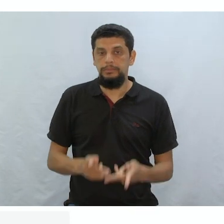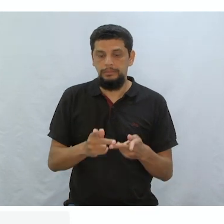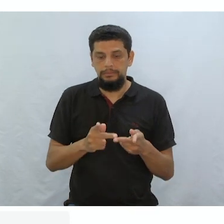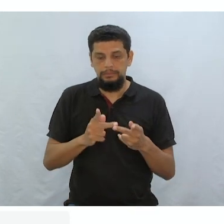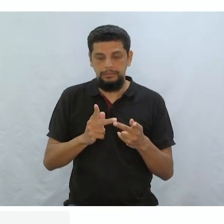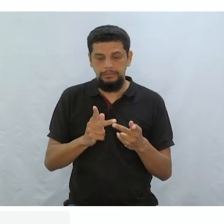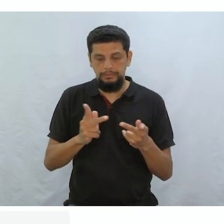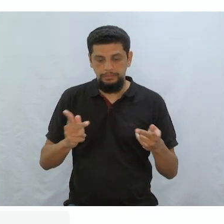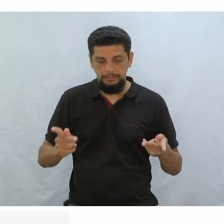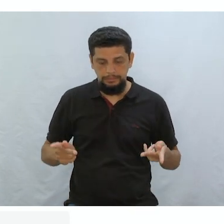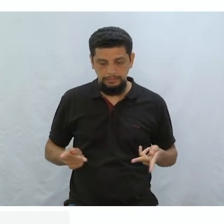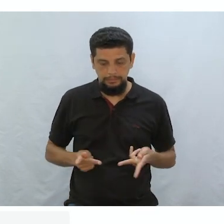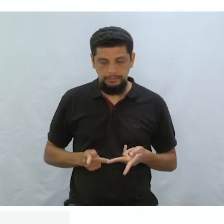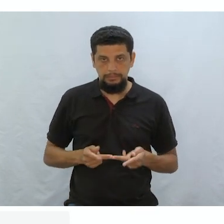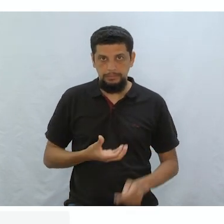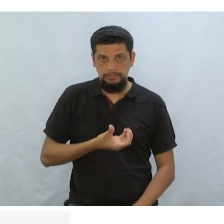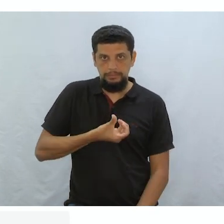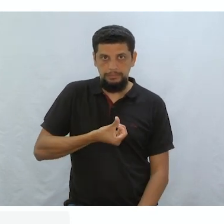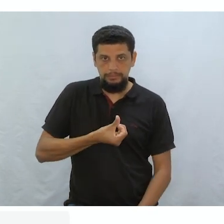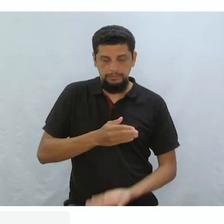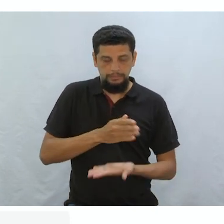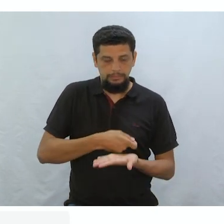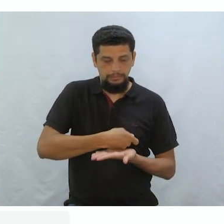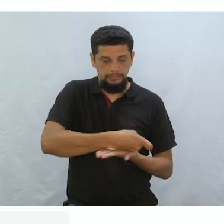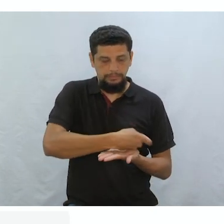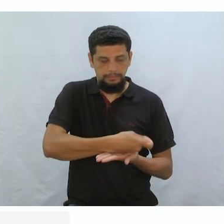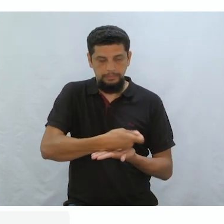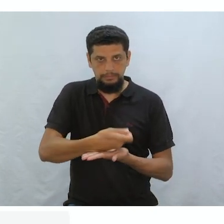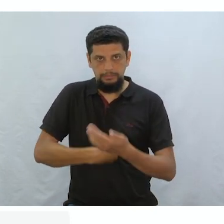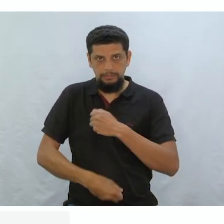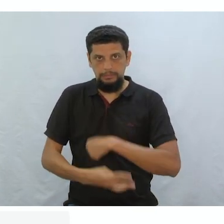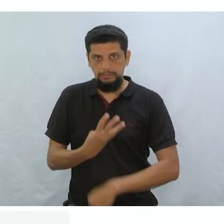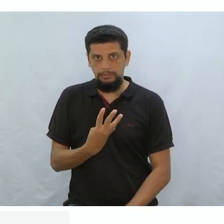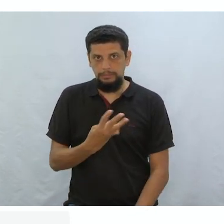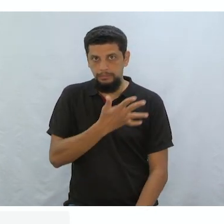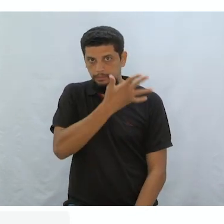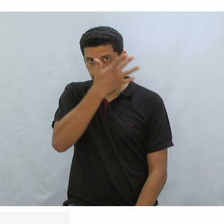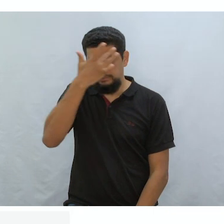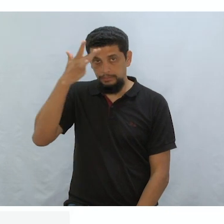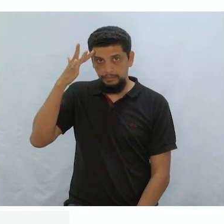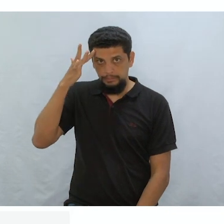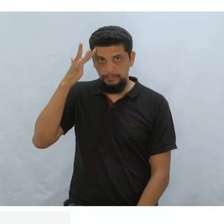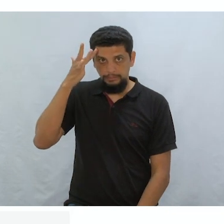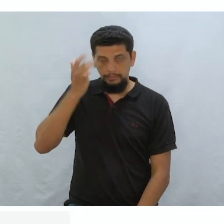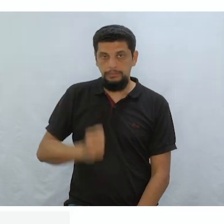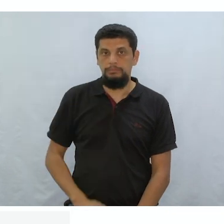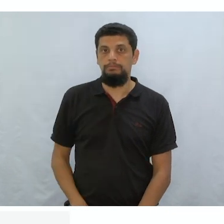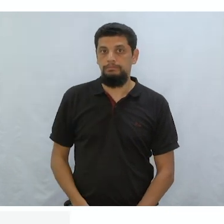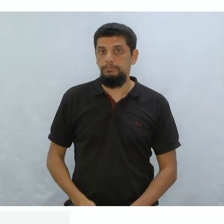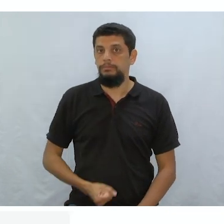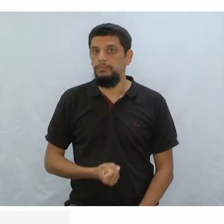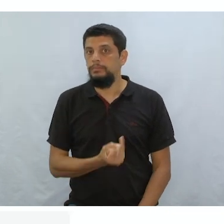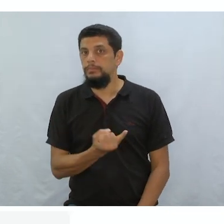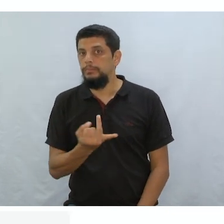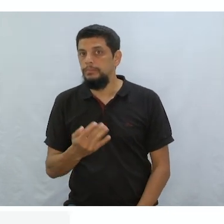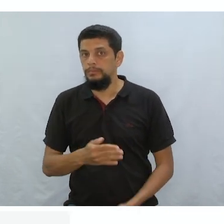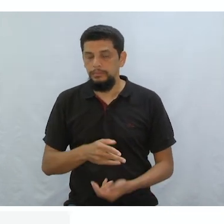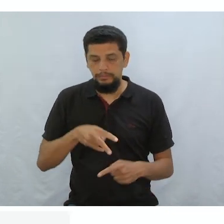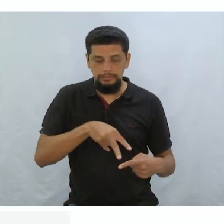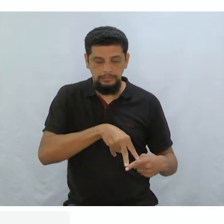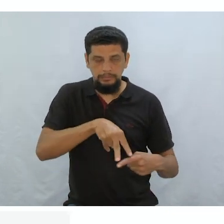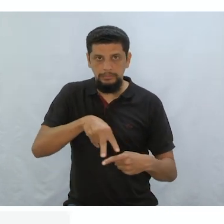uma pizza com 6 pedaços será dividida entre 3 pessoas.